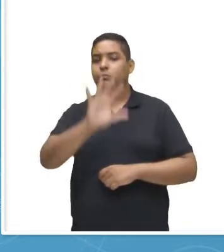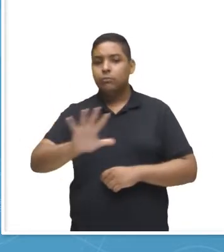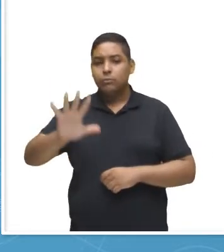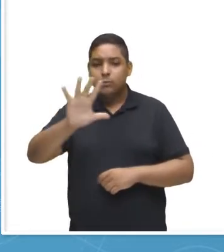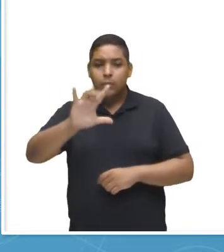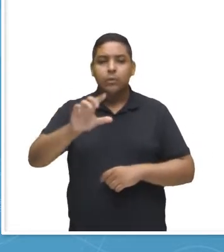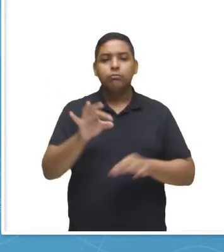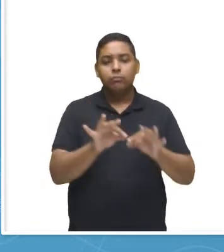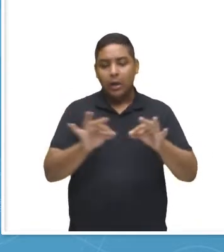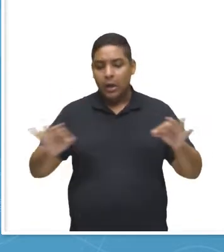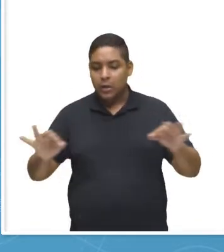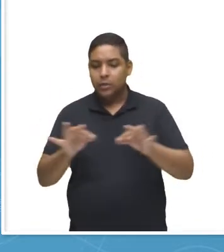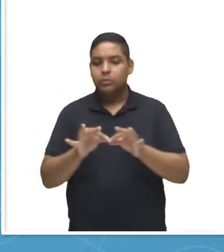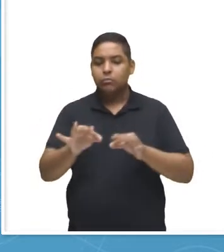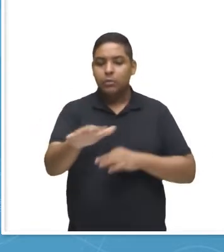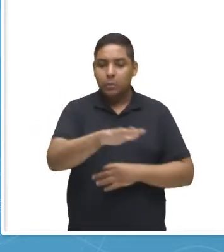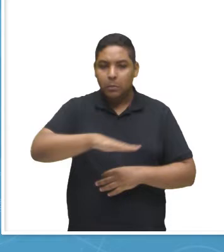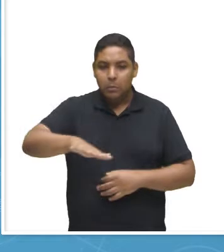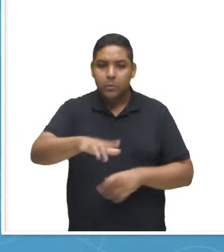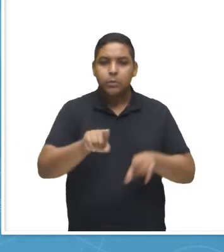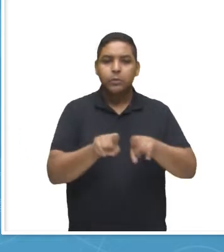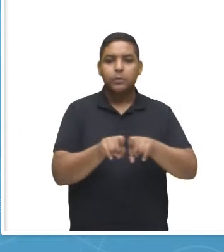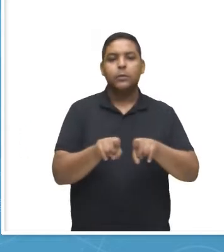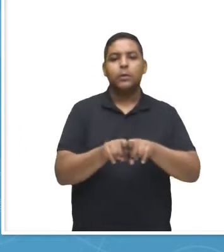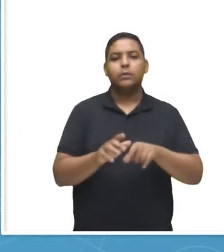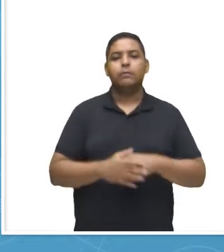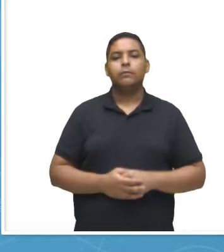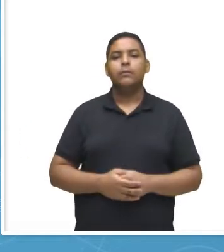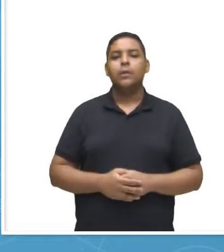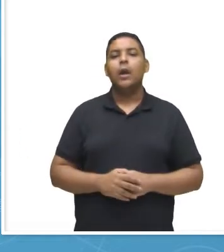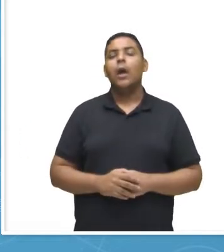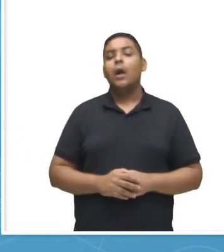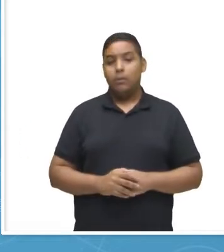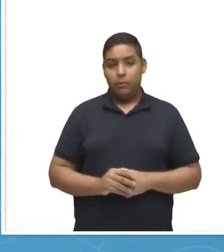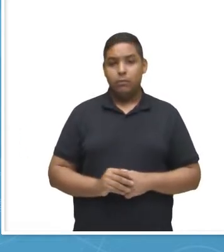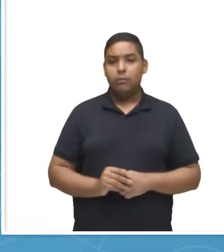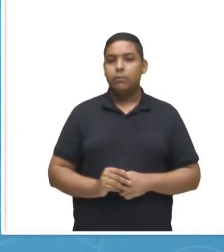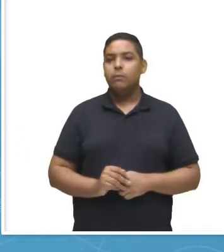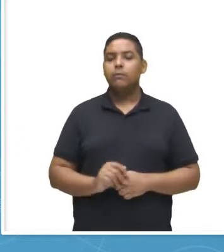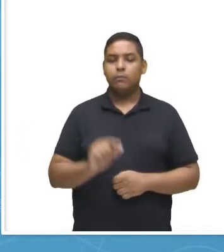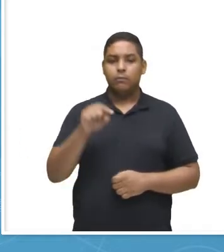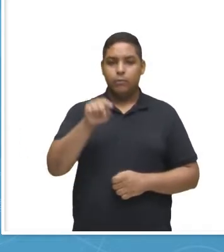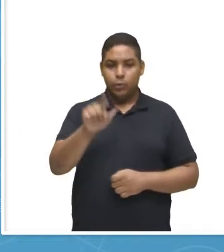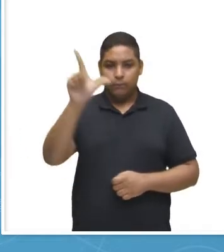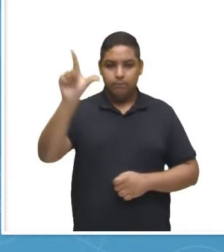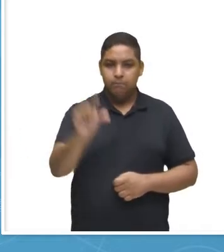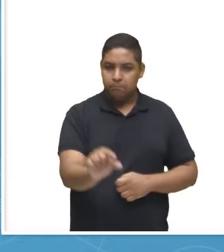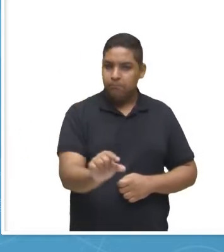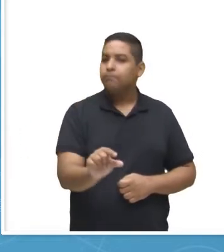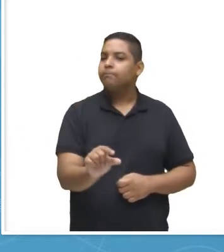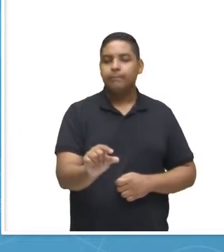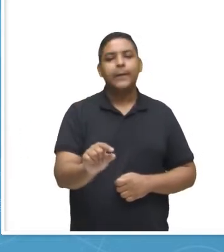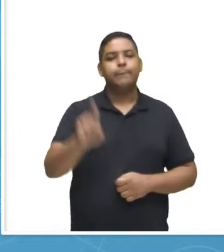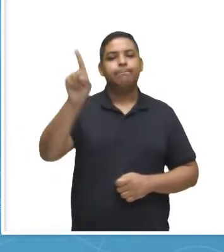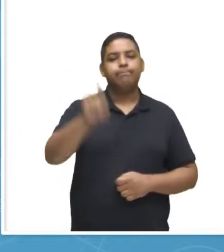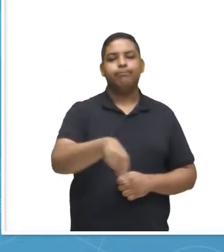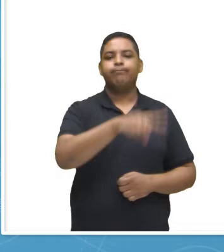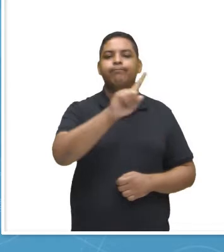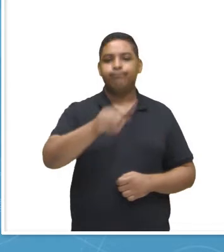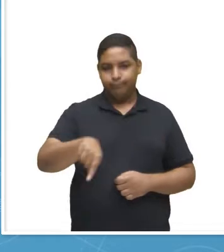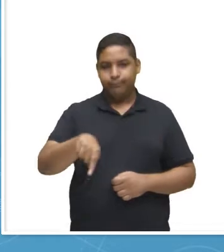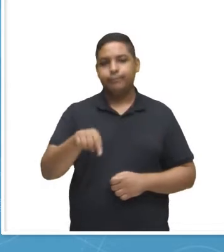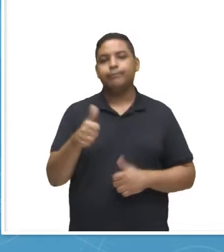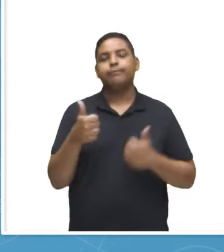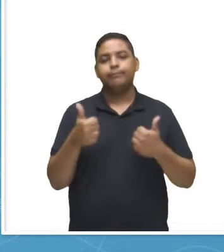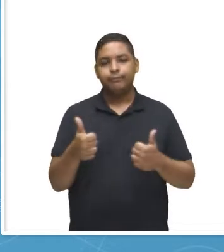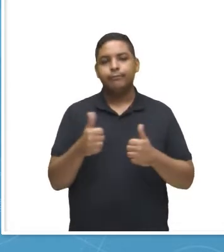planas, certo? Quando a gente fala aqui que o ponto é menor, a gente já descarta aqui essa alternativa, né?